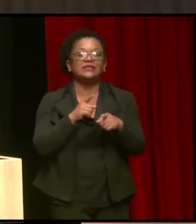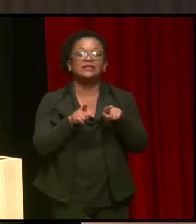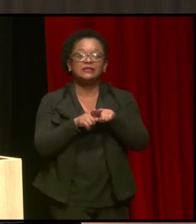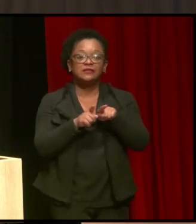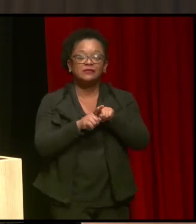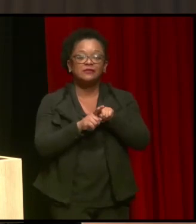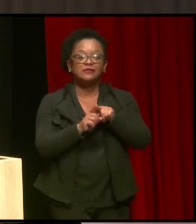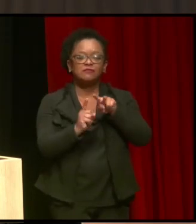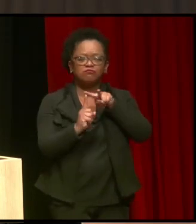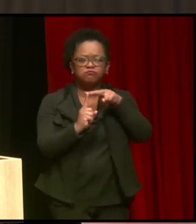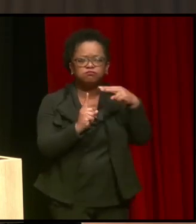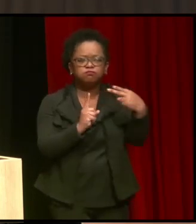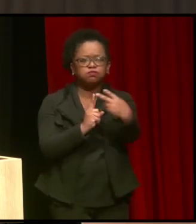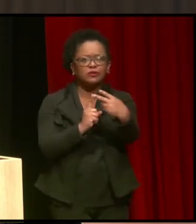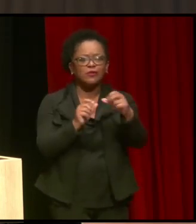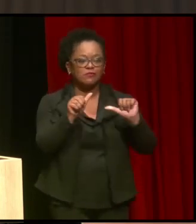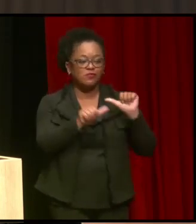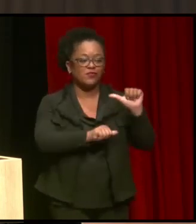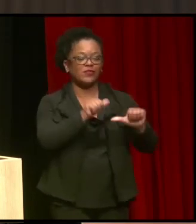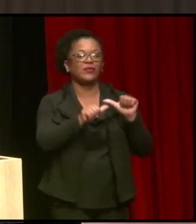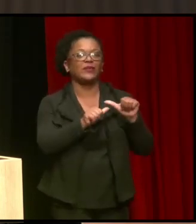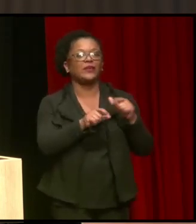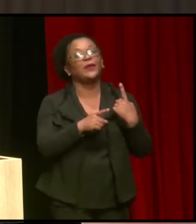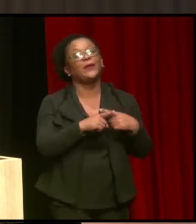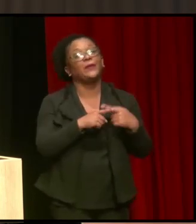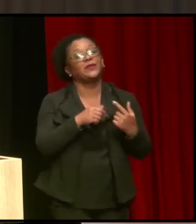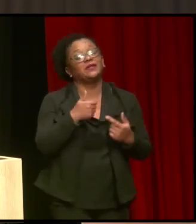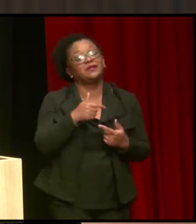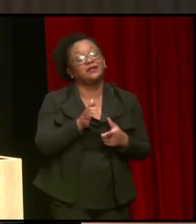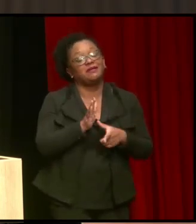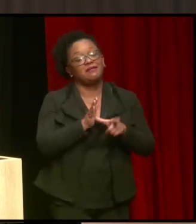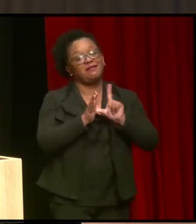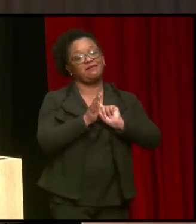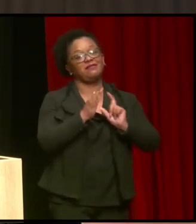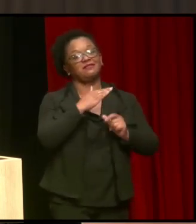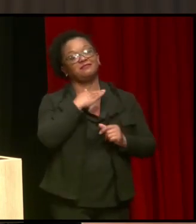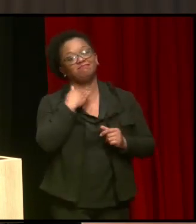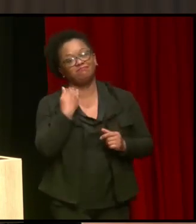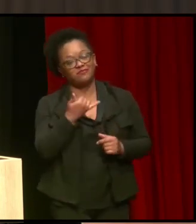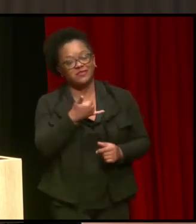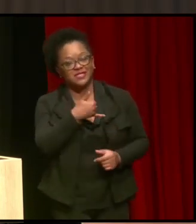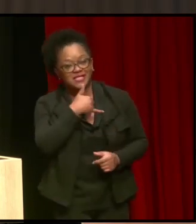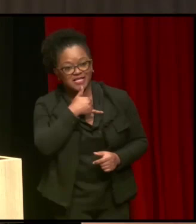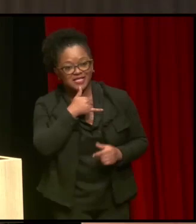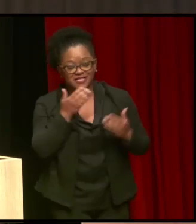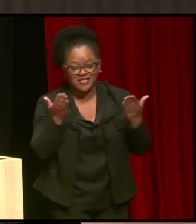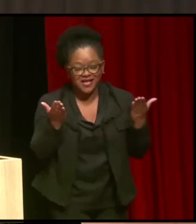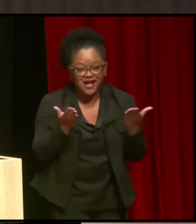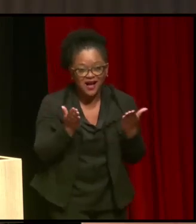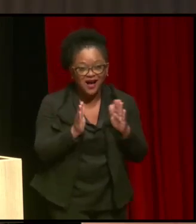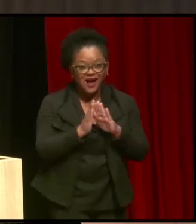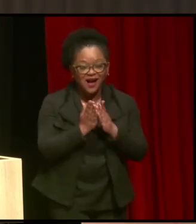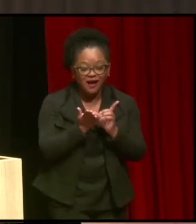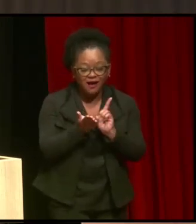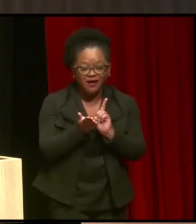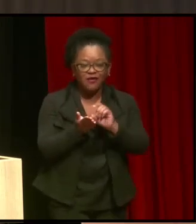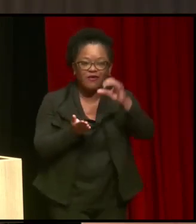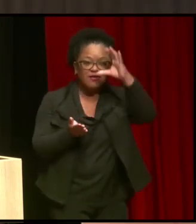vida, que a vida que ele achava que tinha terminado, recém estava começando. E a vida dele seria